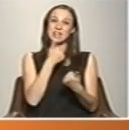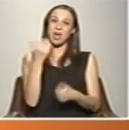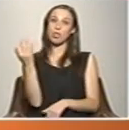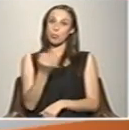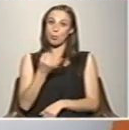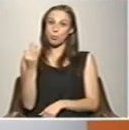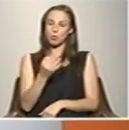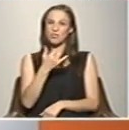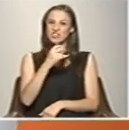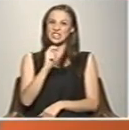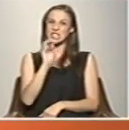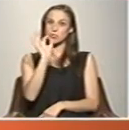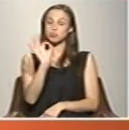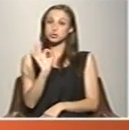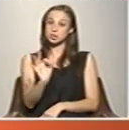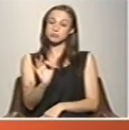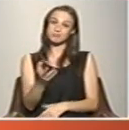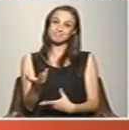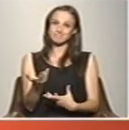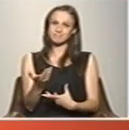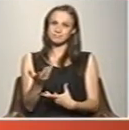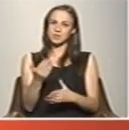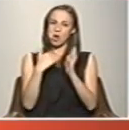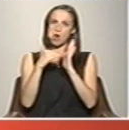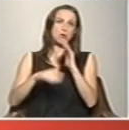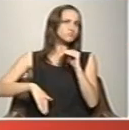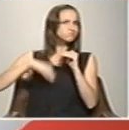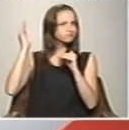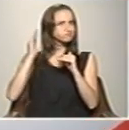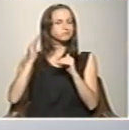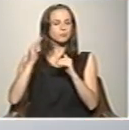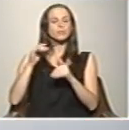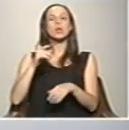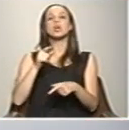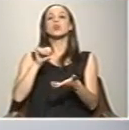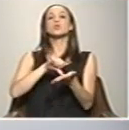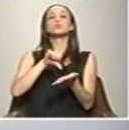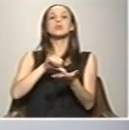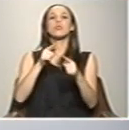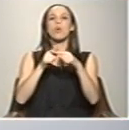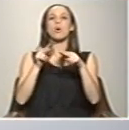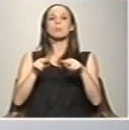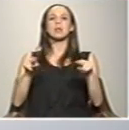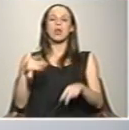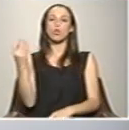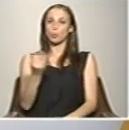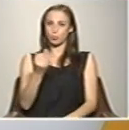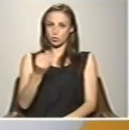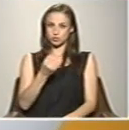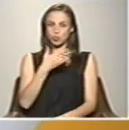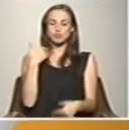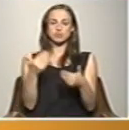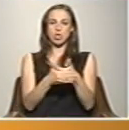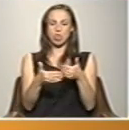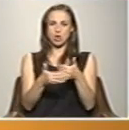tem 23%. 23% é acima da média, não é? É. E no Centro Hospitalar do Porto, os idosos correspondem,